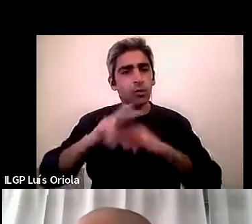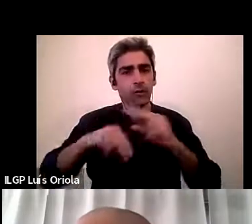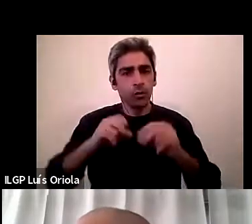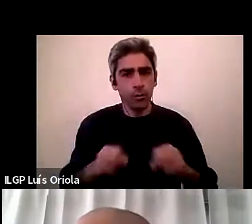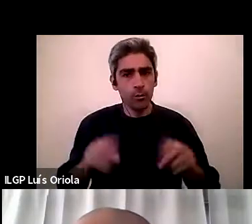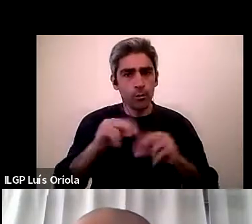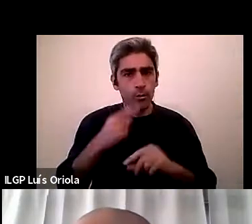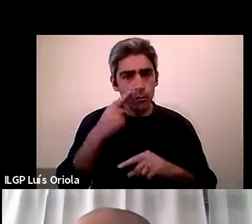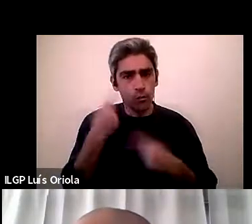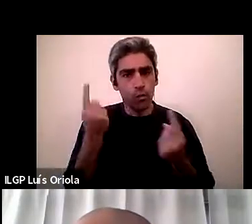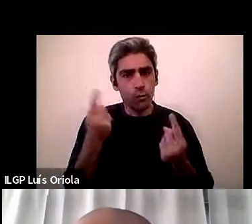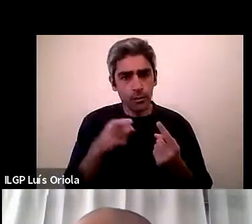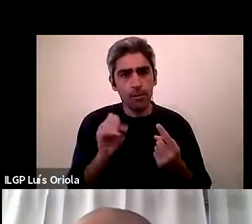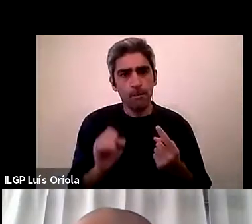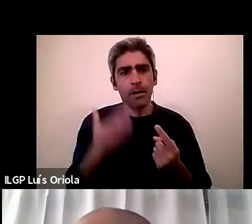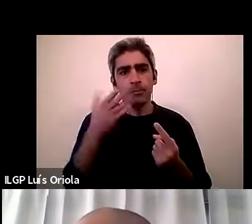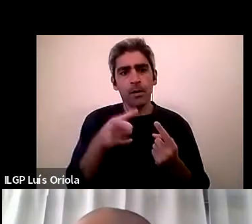uma primeira